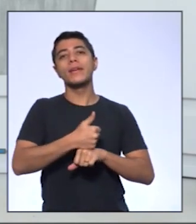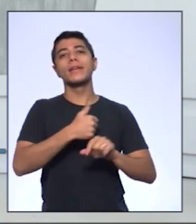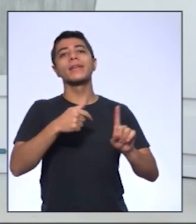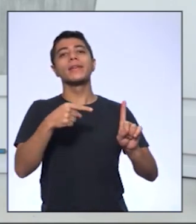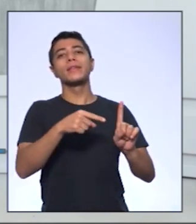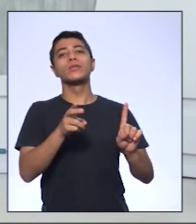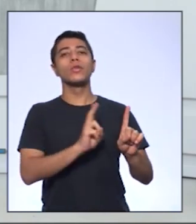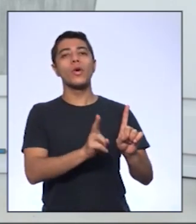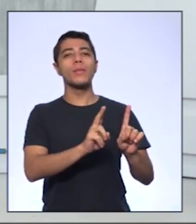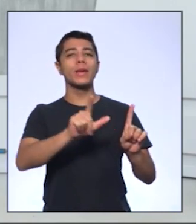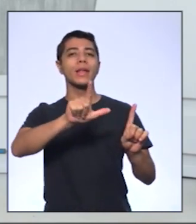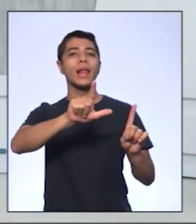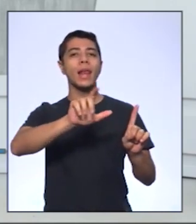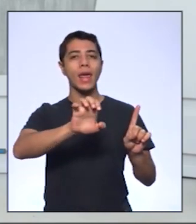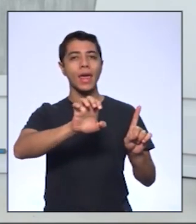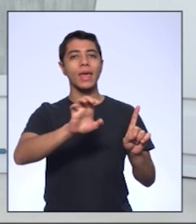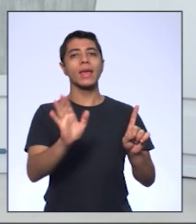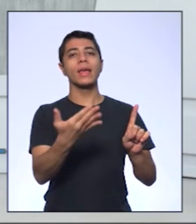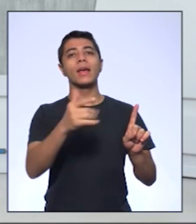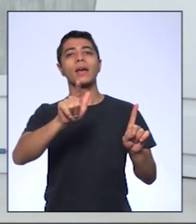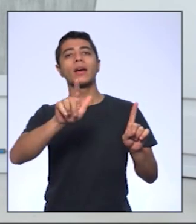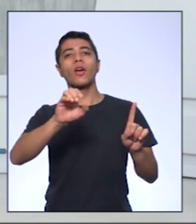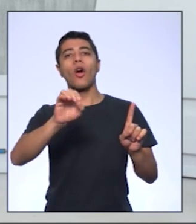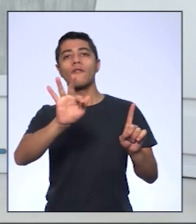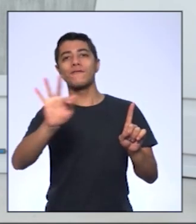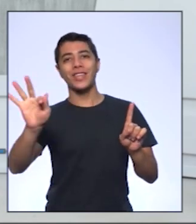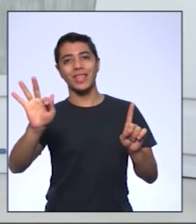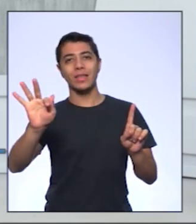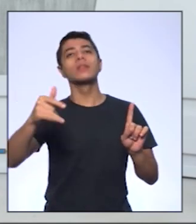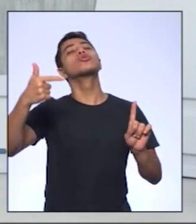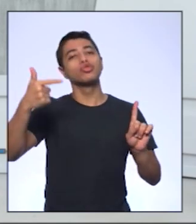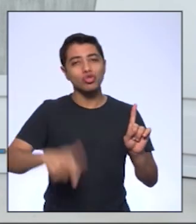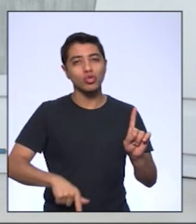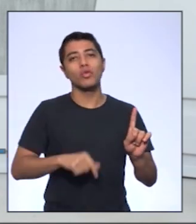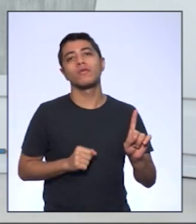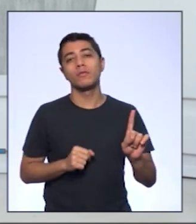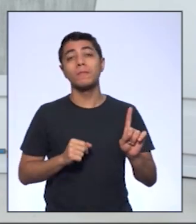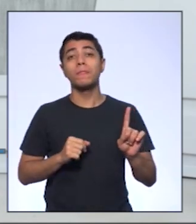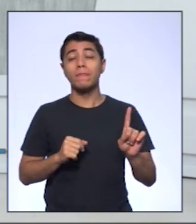certo. Eu acho uma questão muito significativa, uma questão do ano passado.